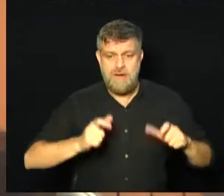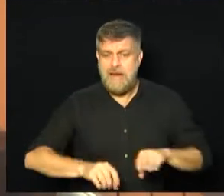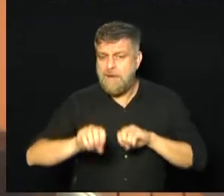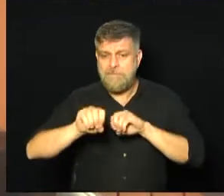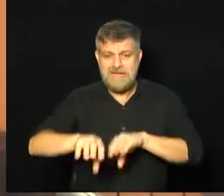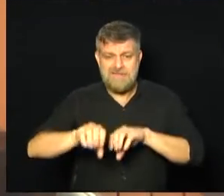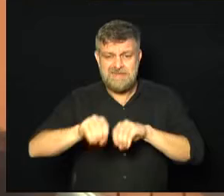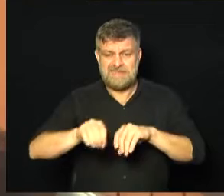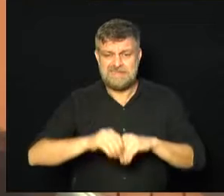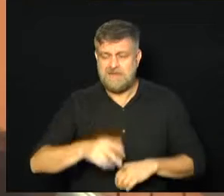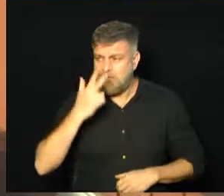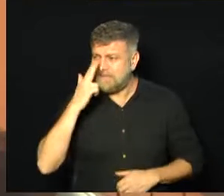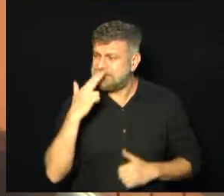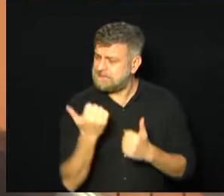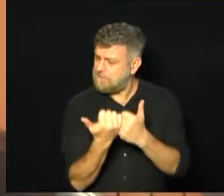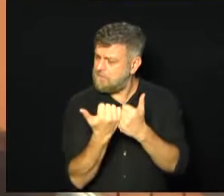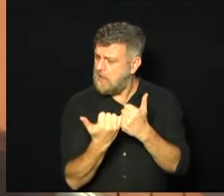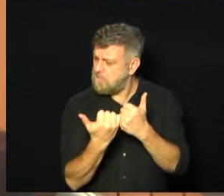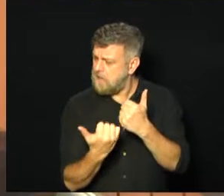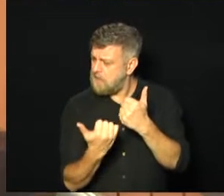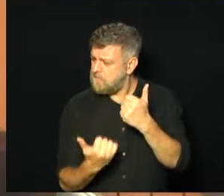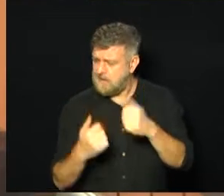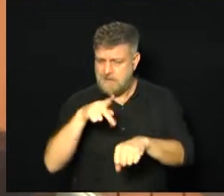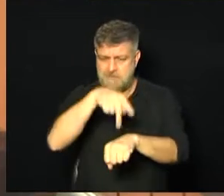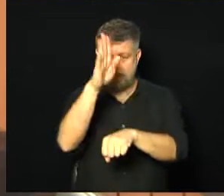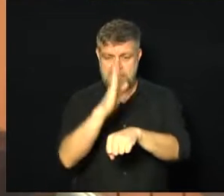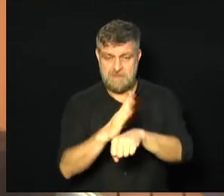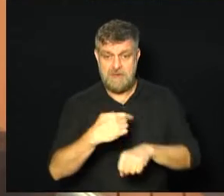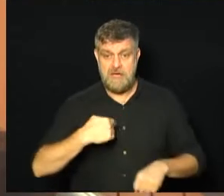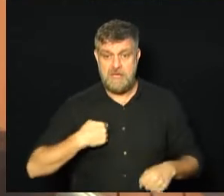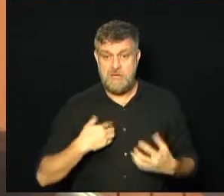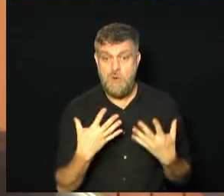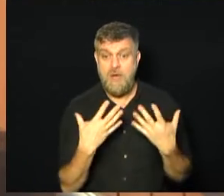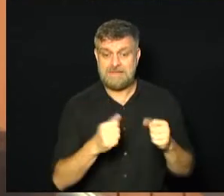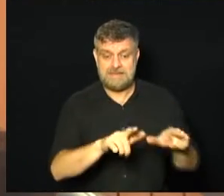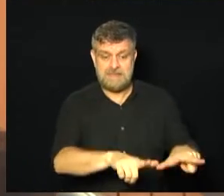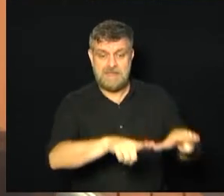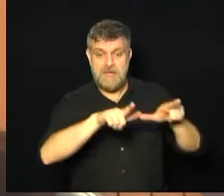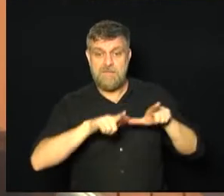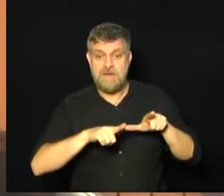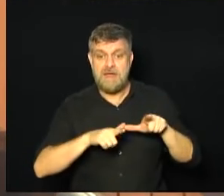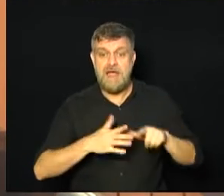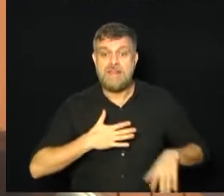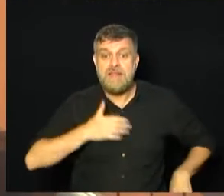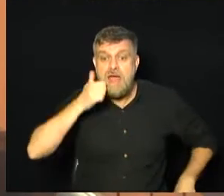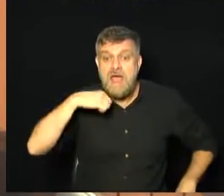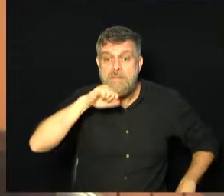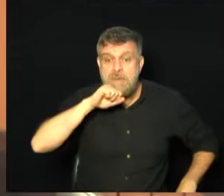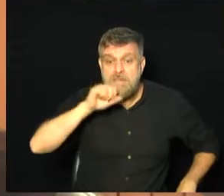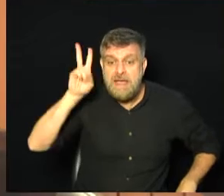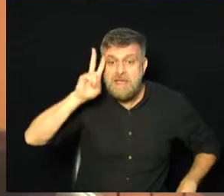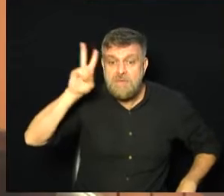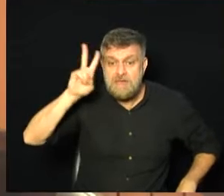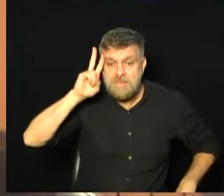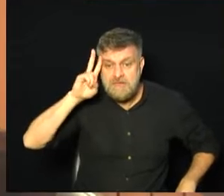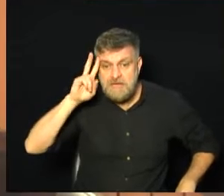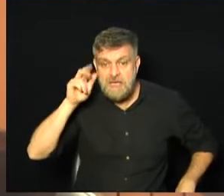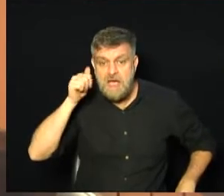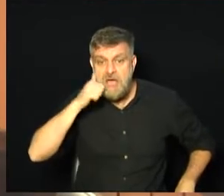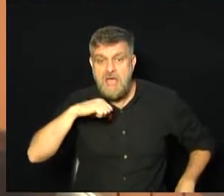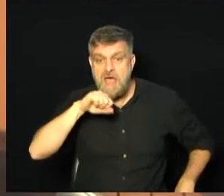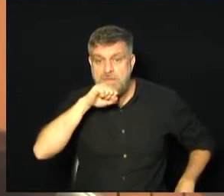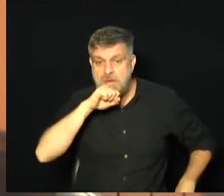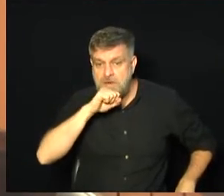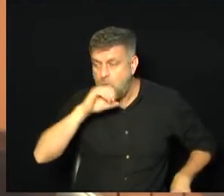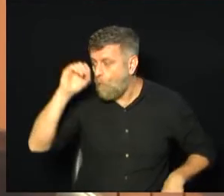educação nesse país. E eu aceitei porque lembrei da minha mãe. Minha mãe era empregada doméstica, ela era